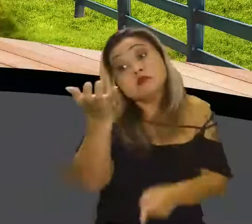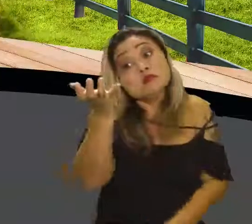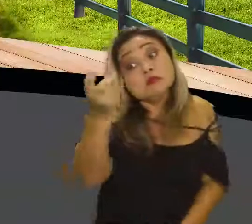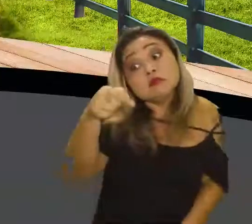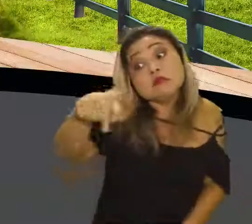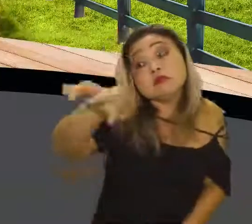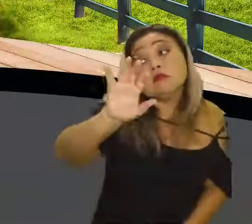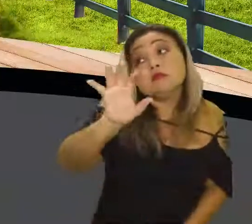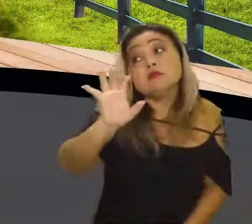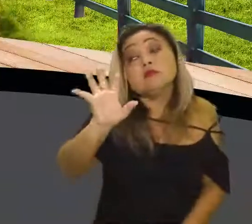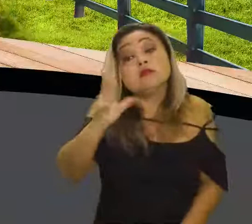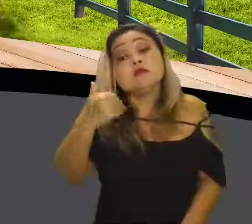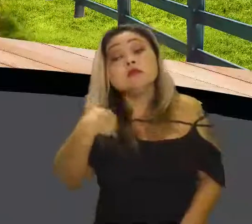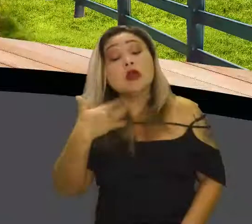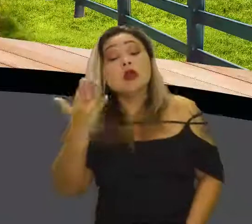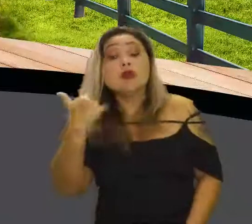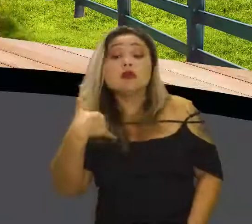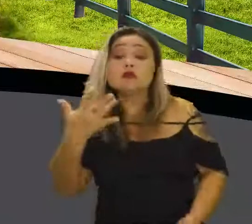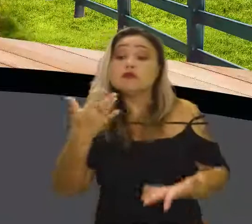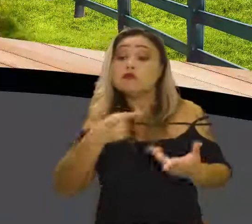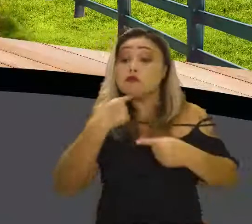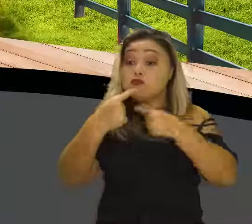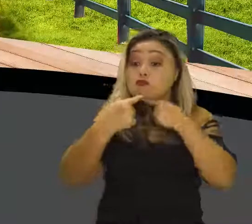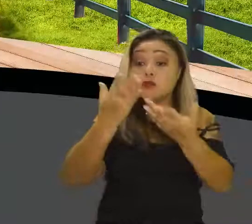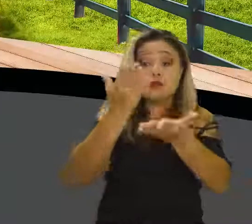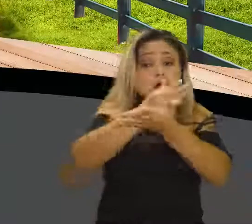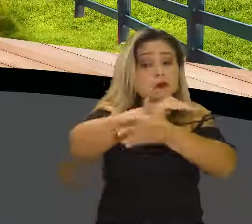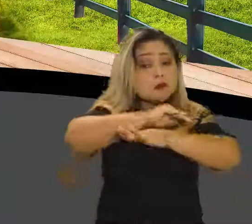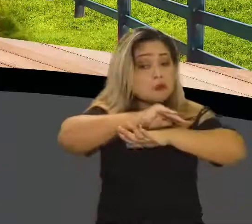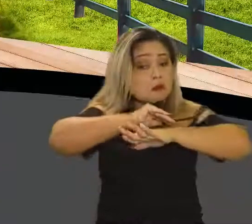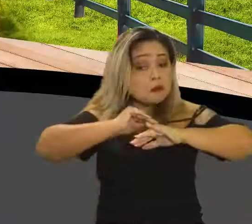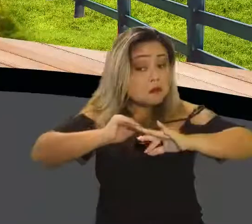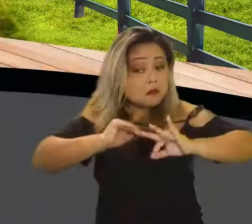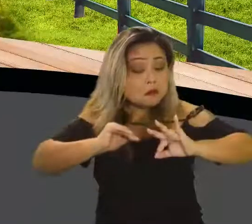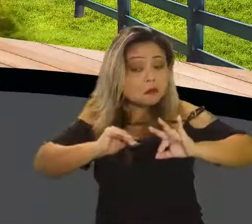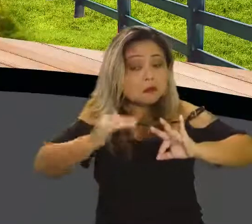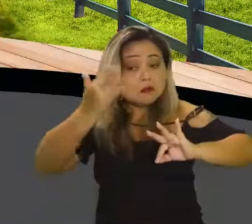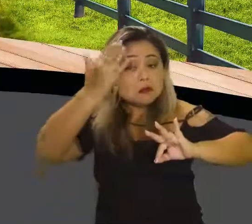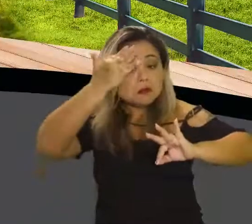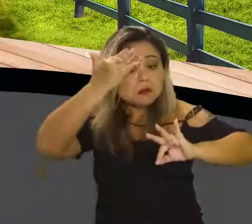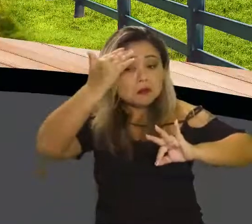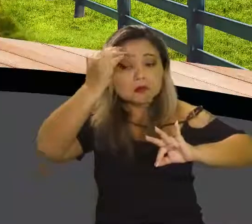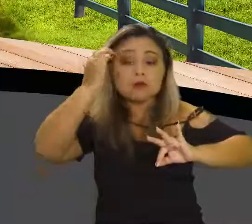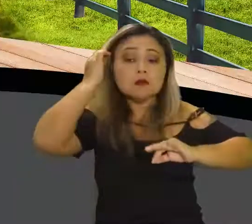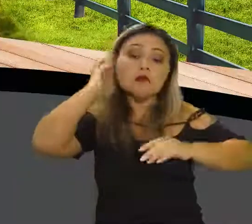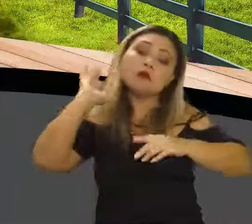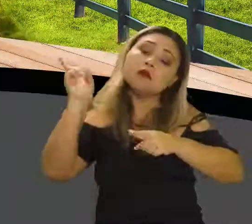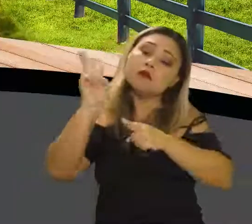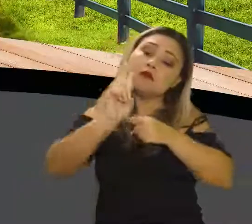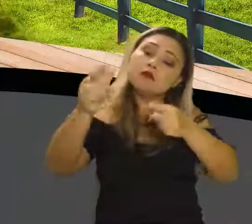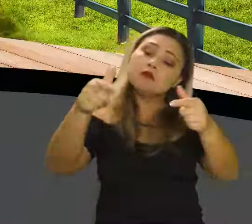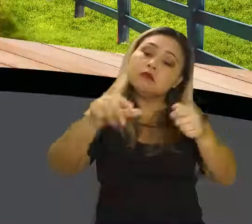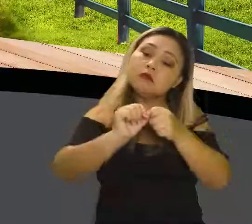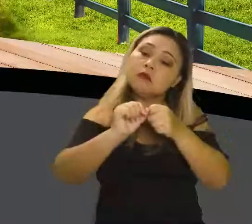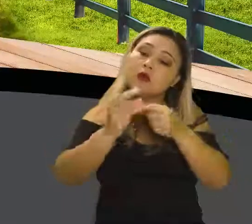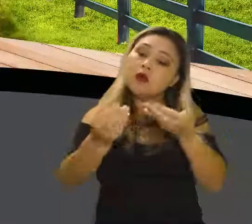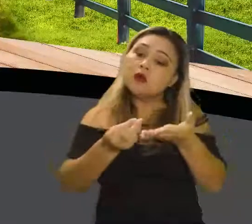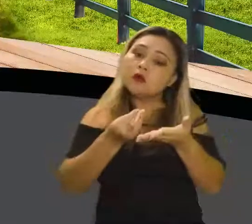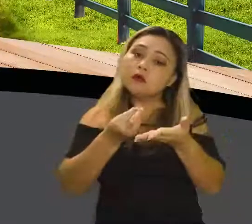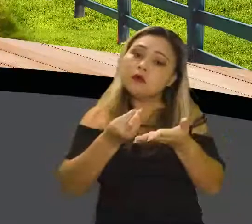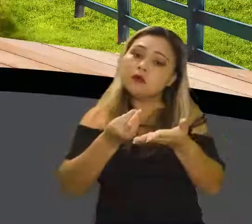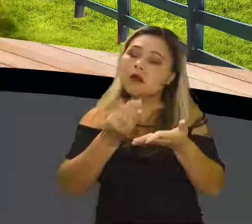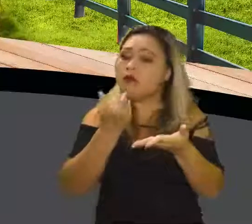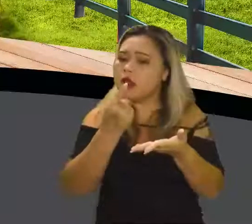queira sanar as suas dúvidas. Quando nós falarmos sobre instalação, eu